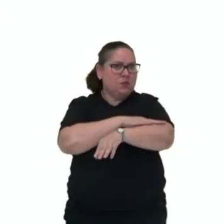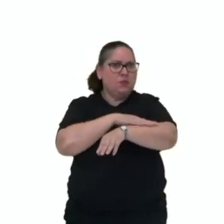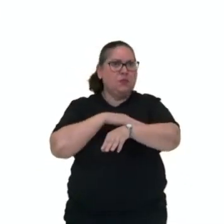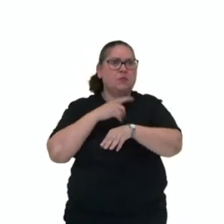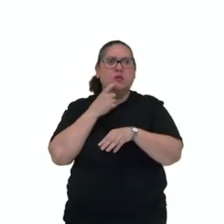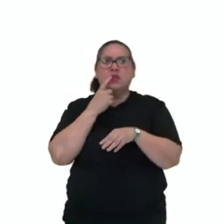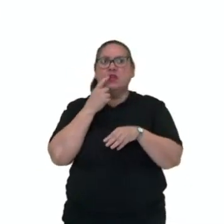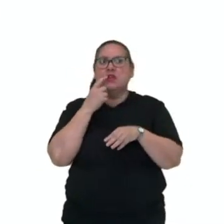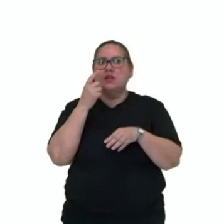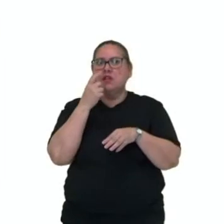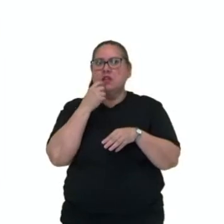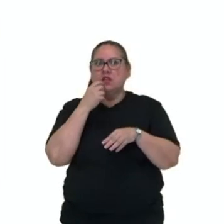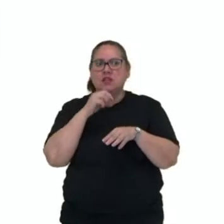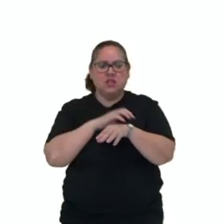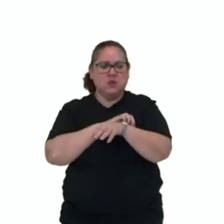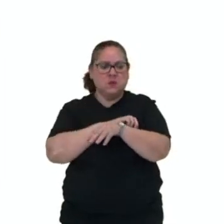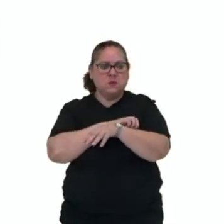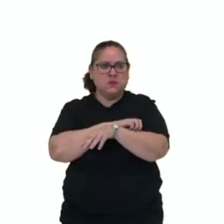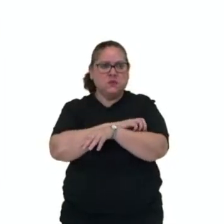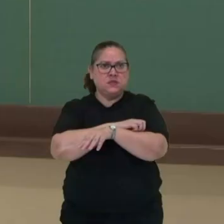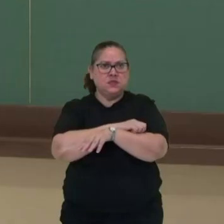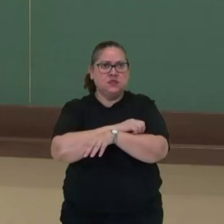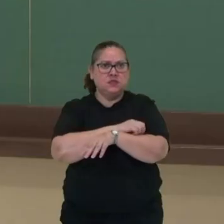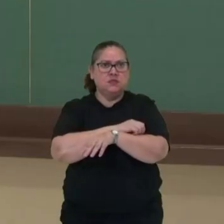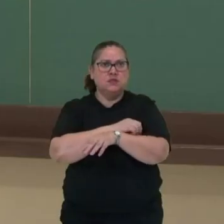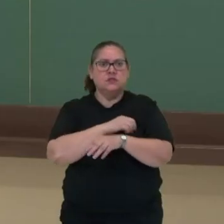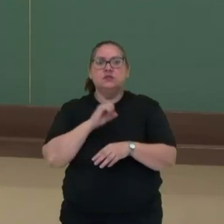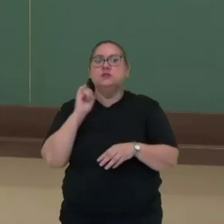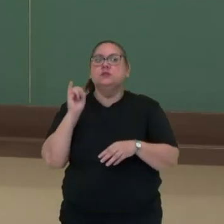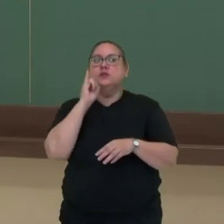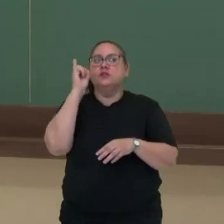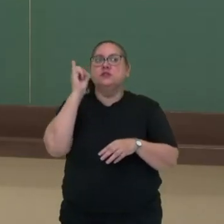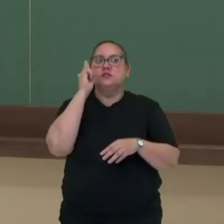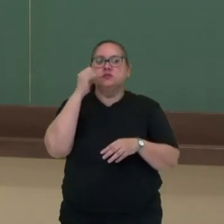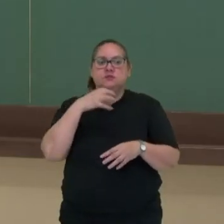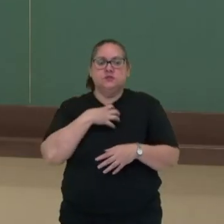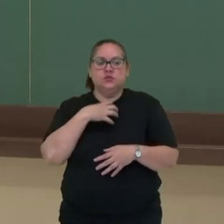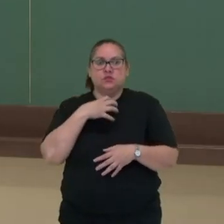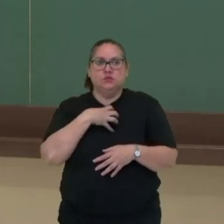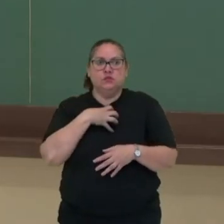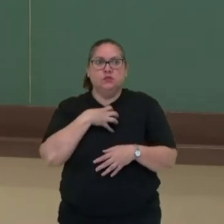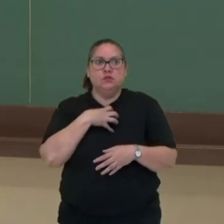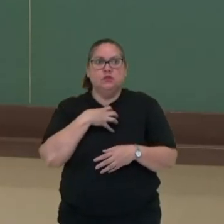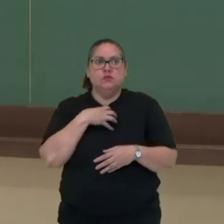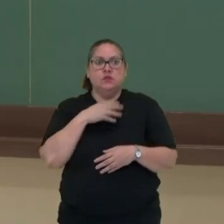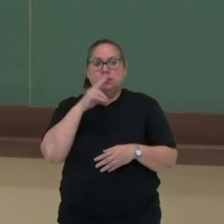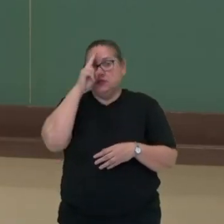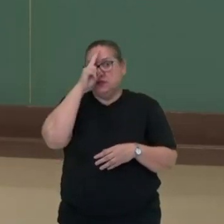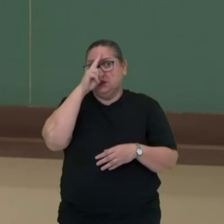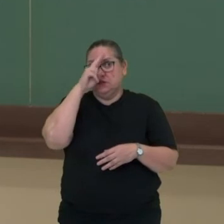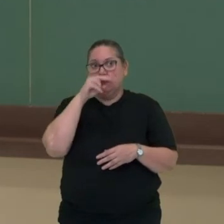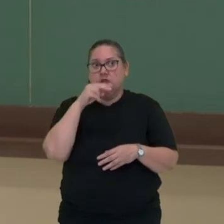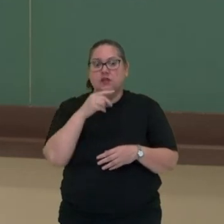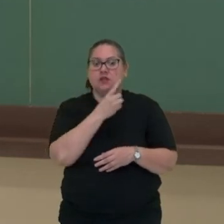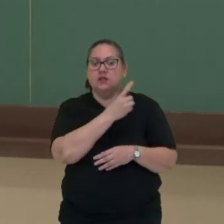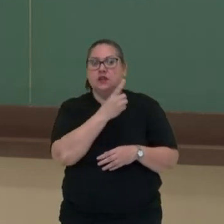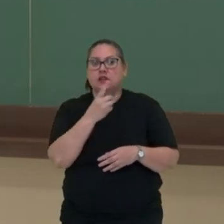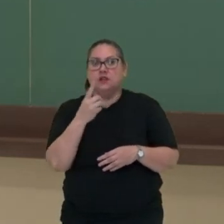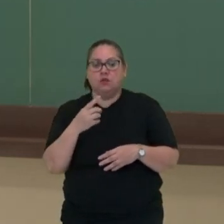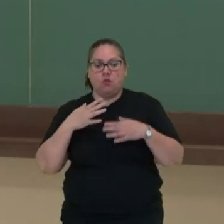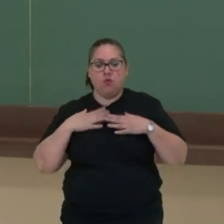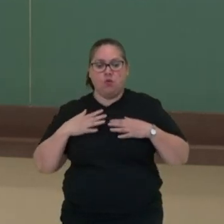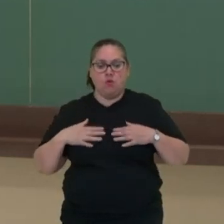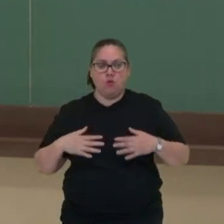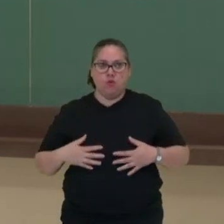e muita coceira. Então, esses são os principais sintomas, mas lembrando que cada corpo é